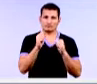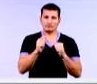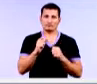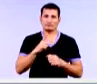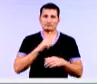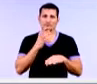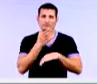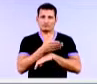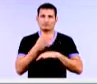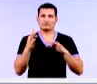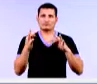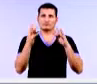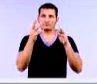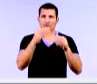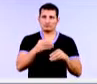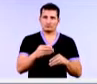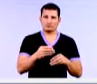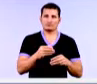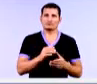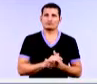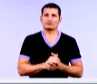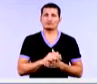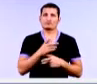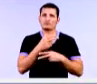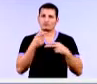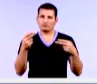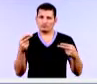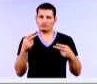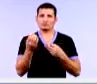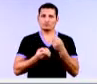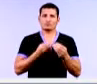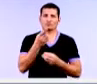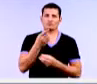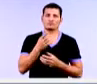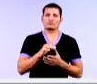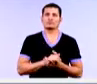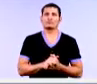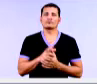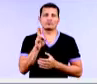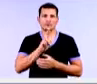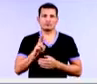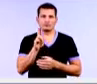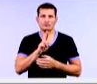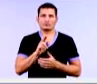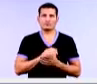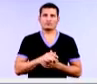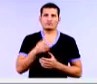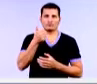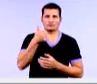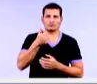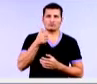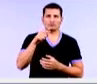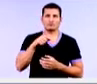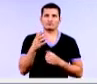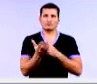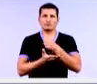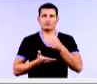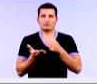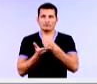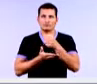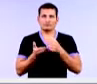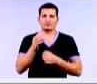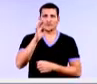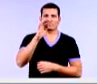todos os pontos que dizem respeito a como você operar, certo? O primeiro ponto é basicamente a barra